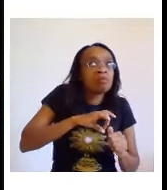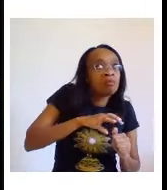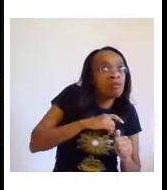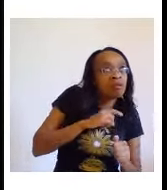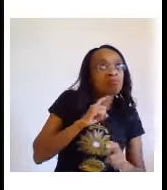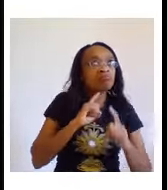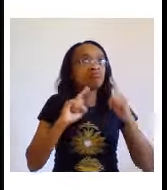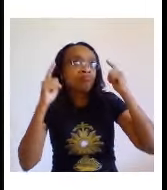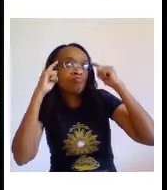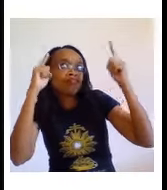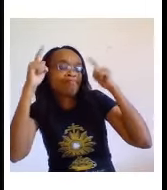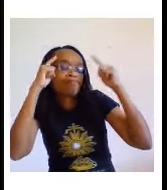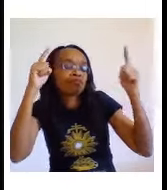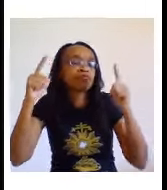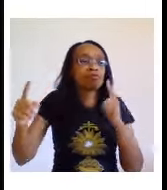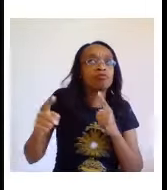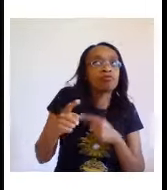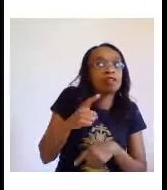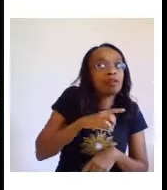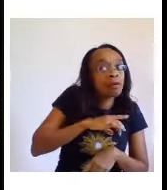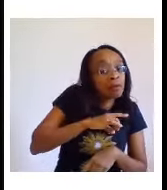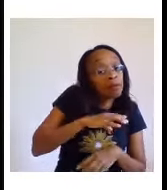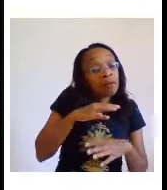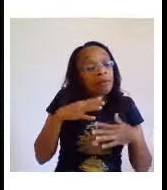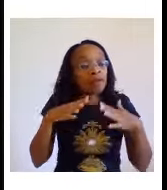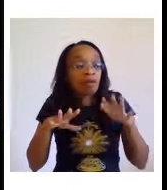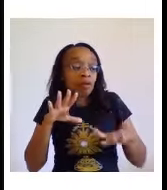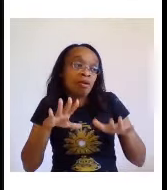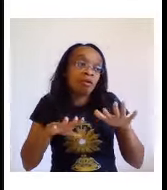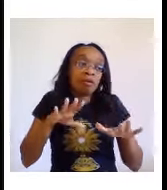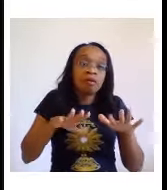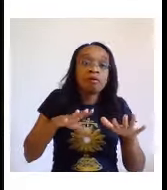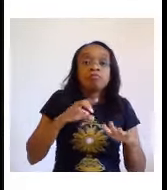dor, com dúvida, comece com falar com